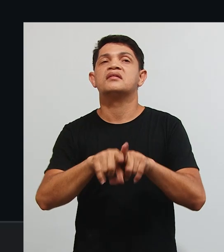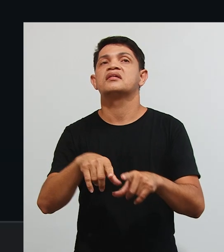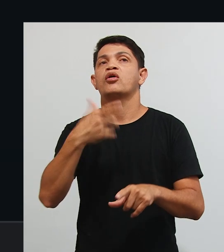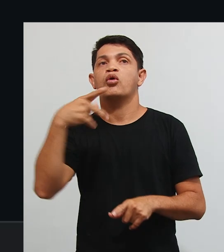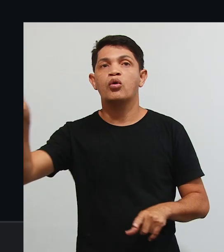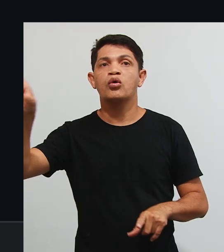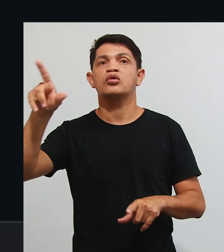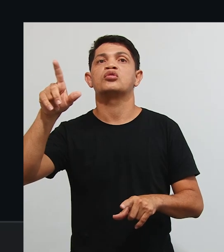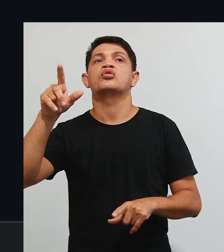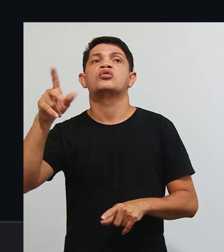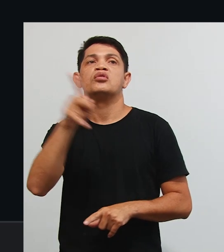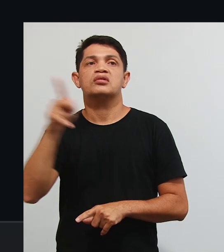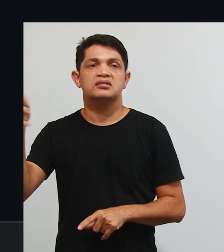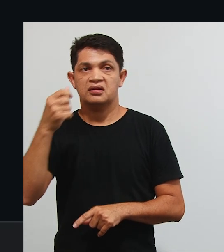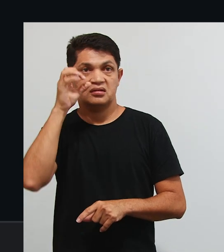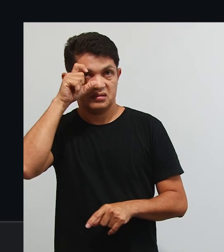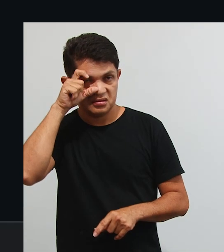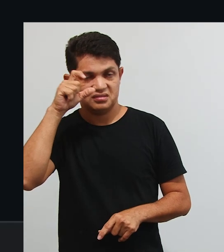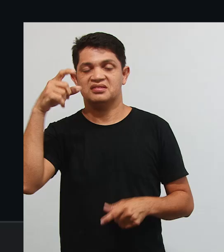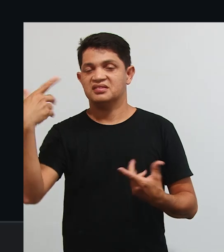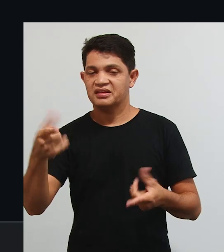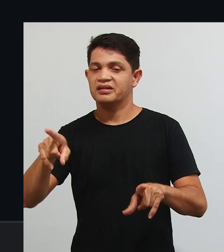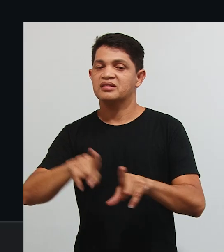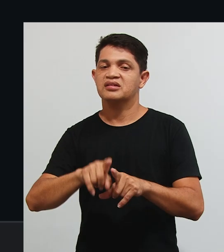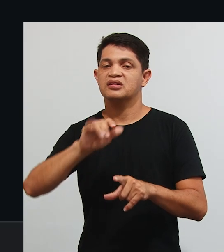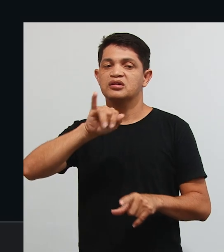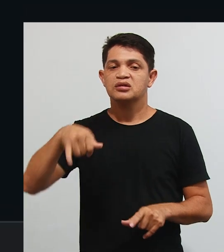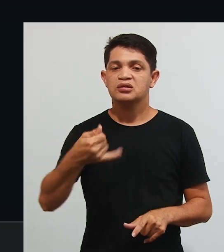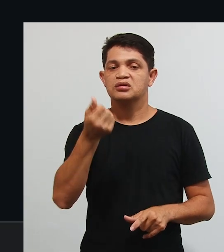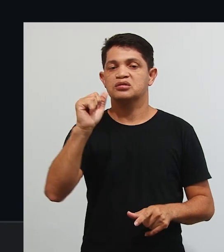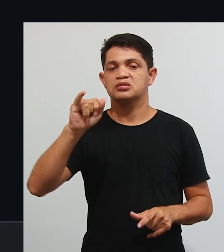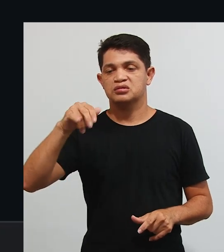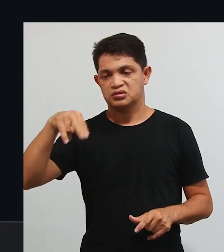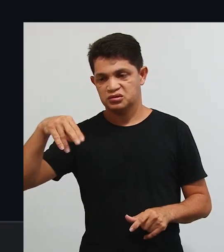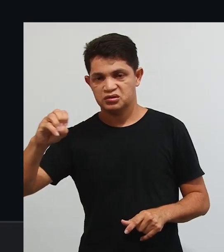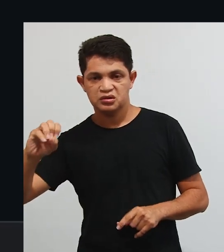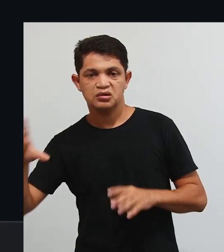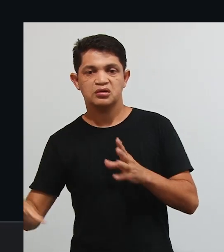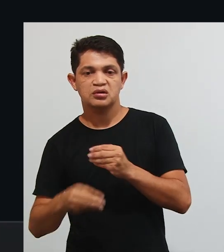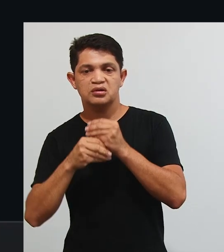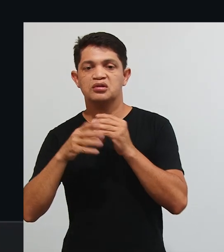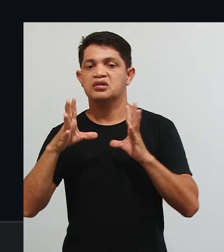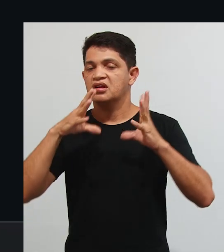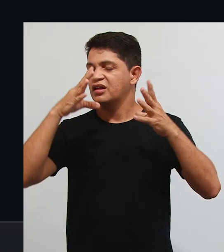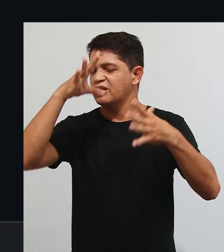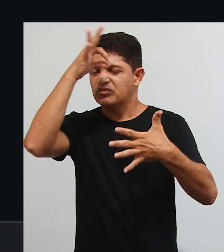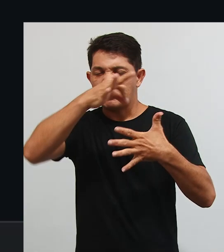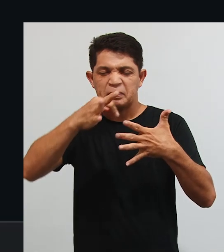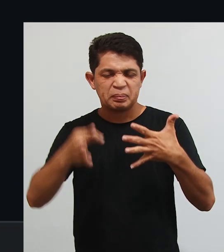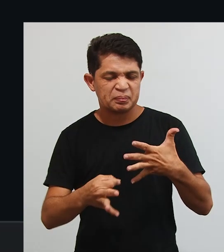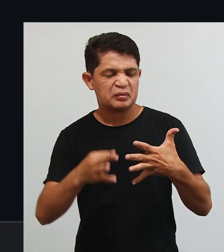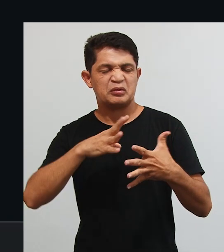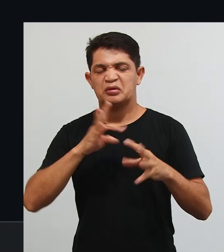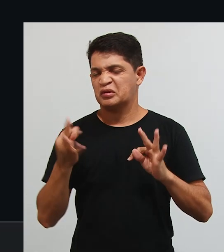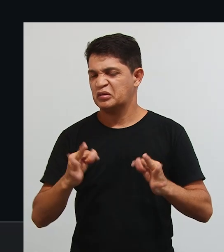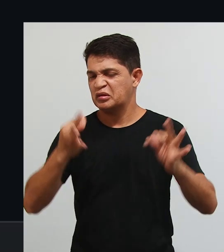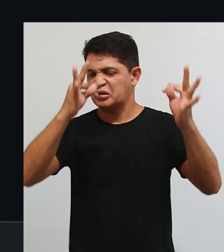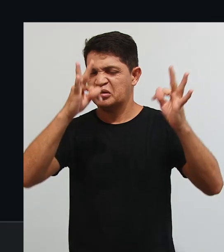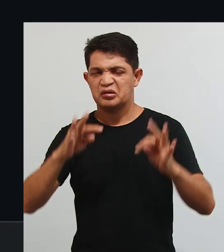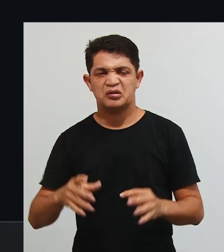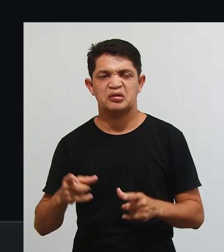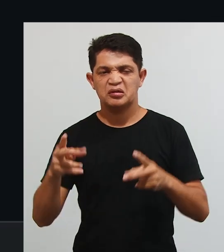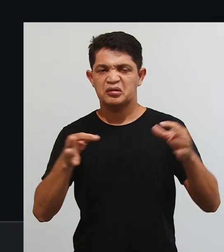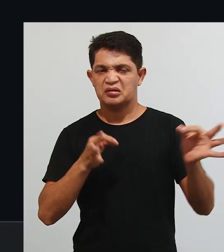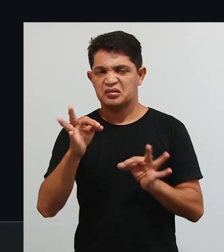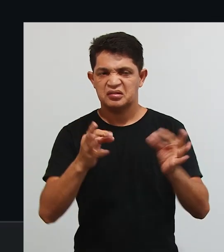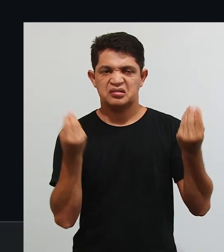gente tem também o professor Samuel dos Santos Júnior, que ele estuda educação à distância, tecnologias